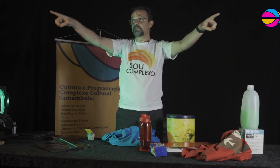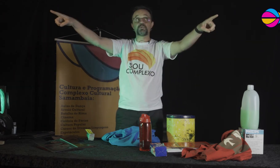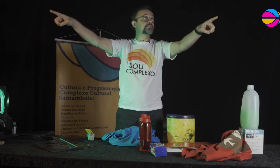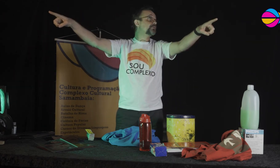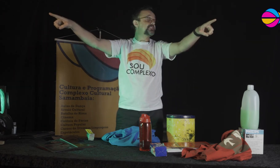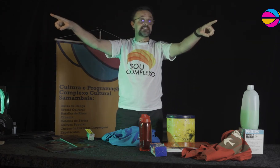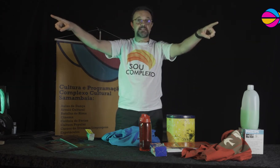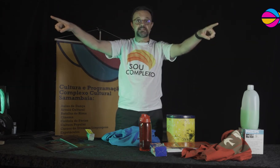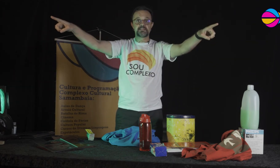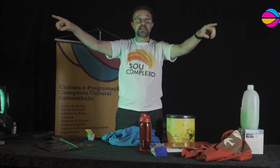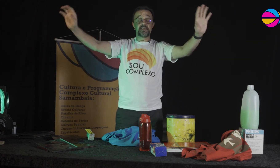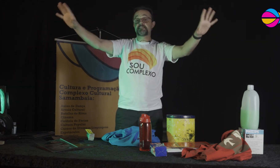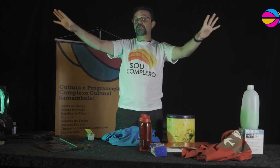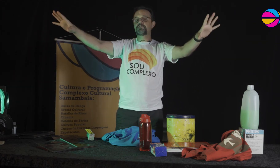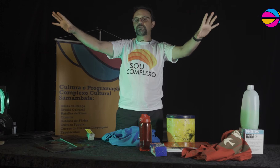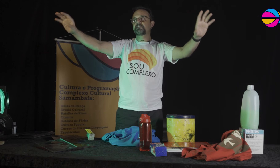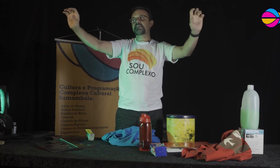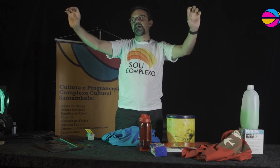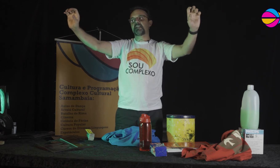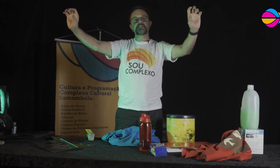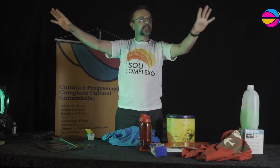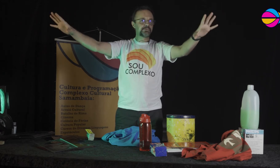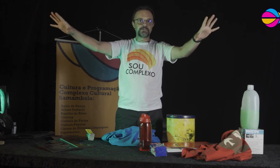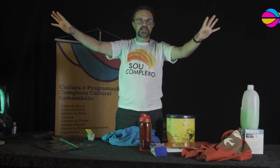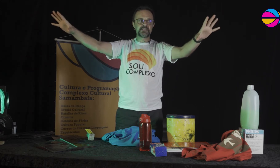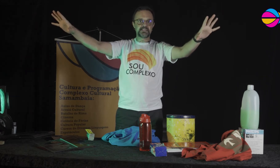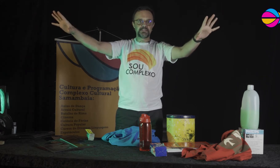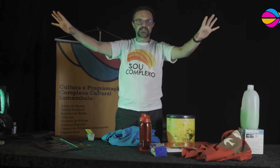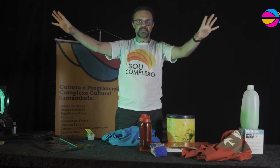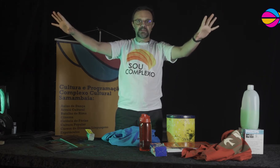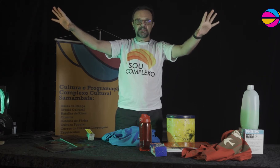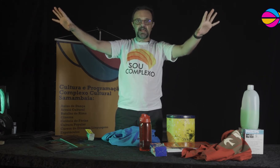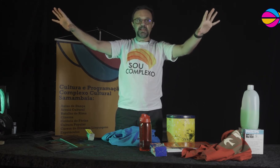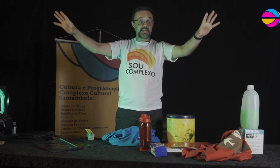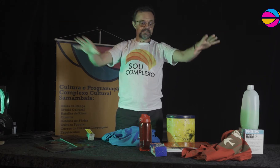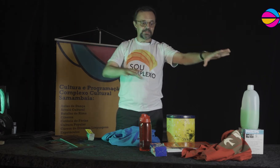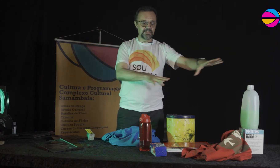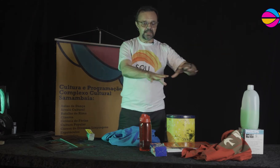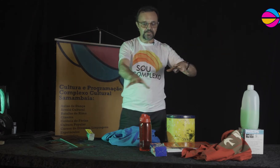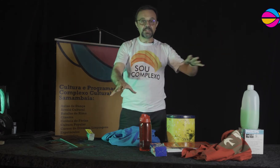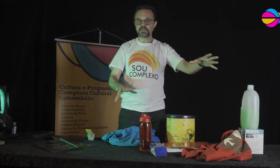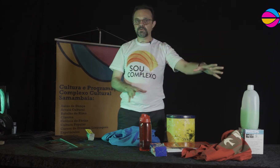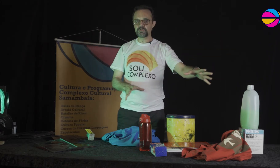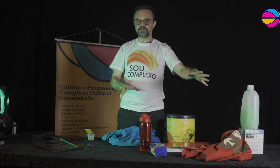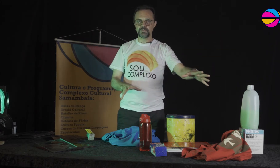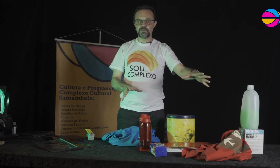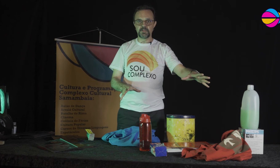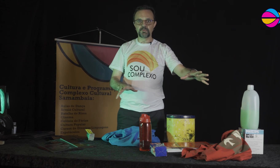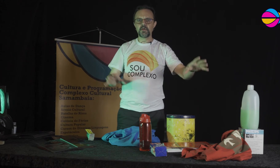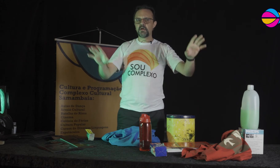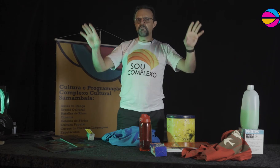eu tenho essas duas luzes acesas. E essas duas luzes, elas não são incandescentes, tá? E elas estão interferindo aqui no